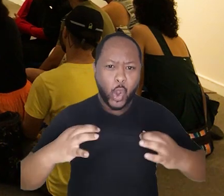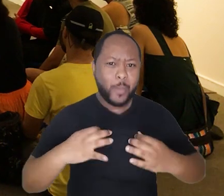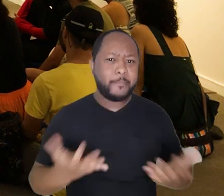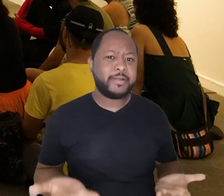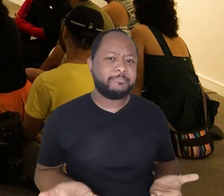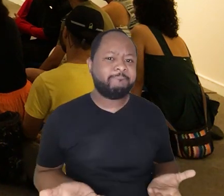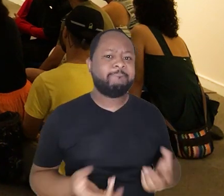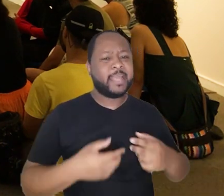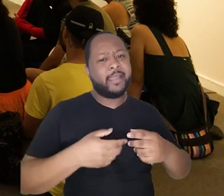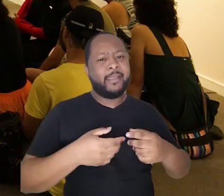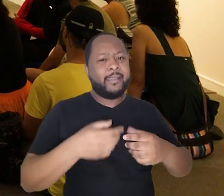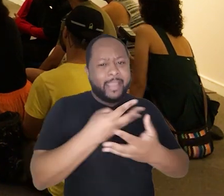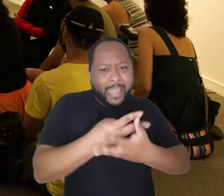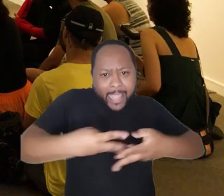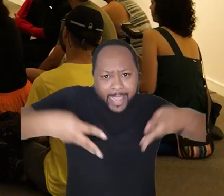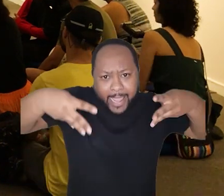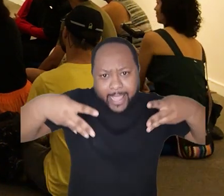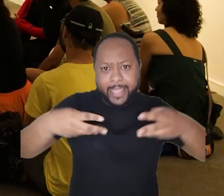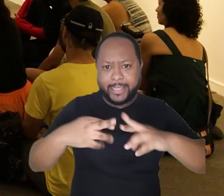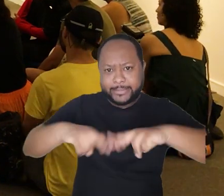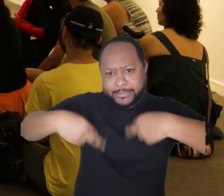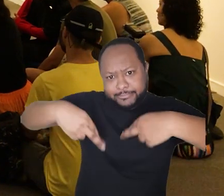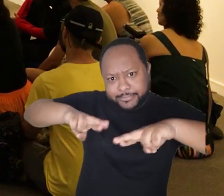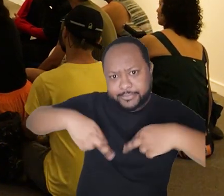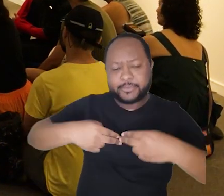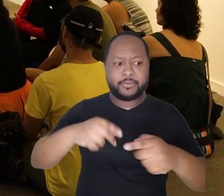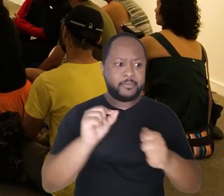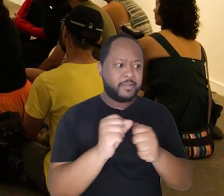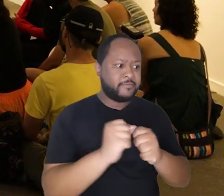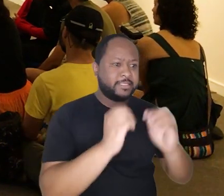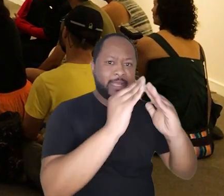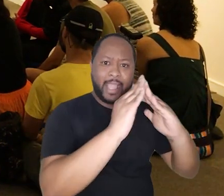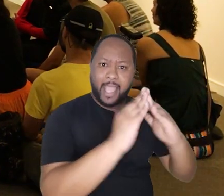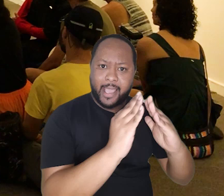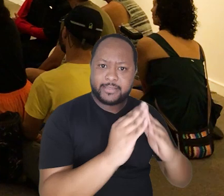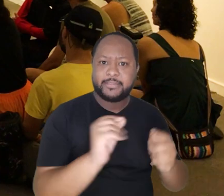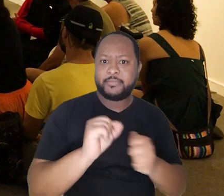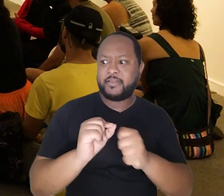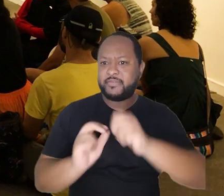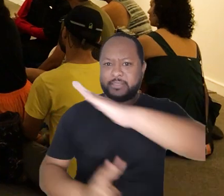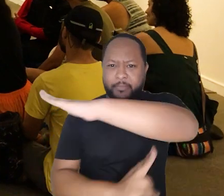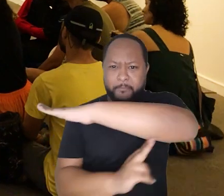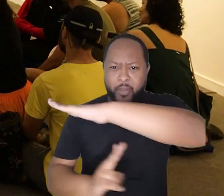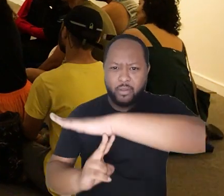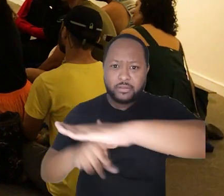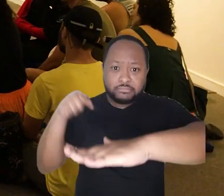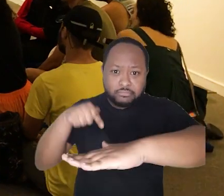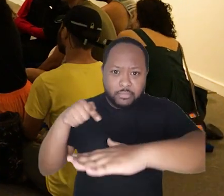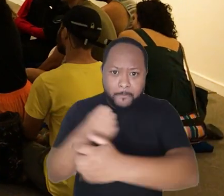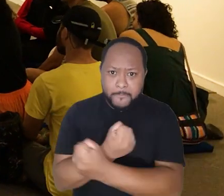para fazer uma casa, para fazer uma ponte. Você acha impossível?